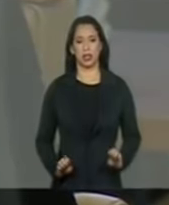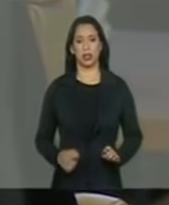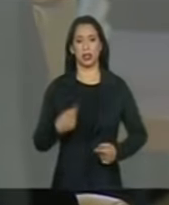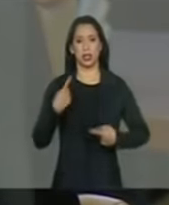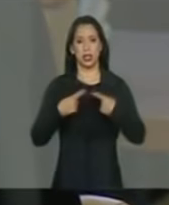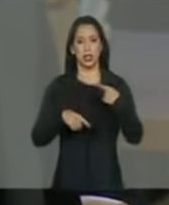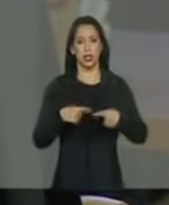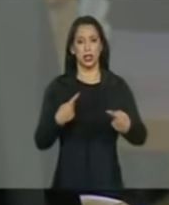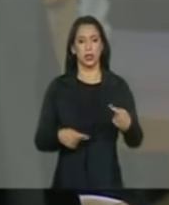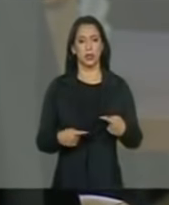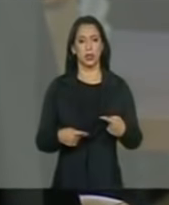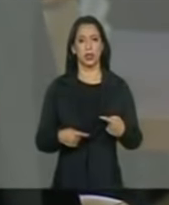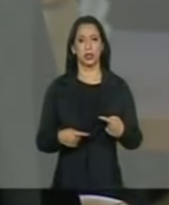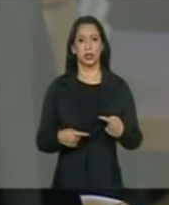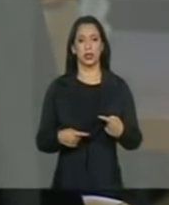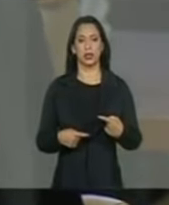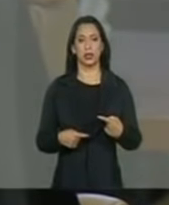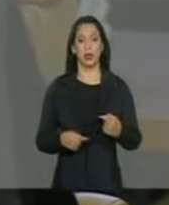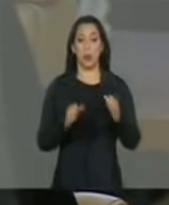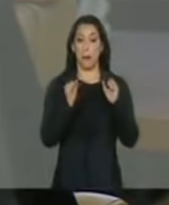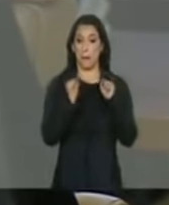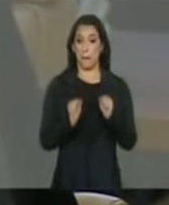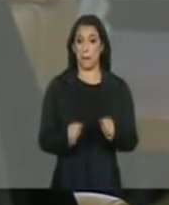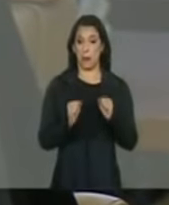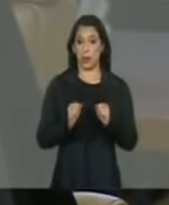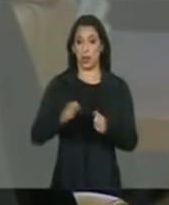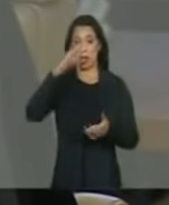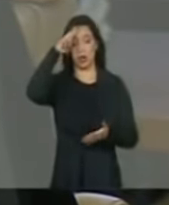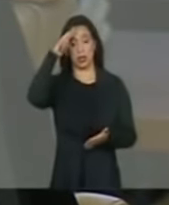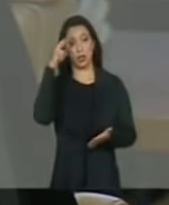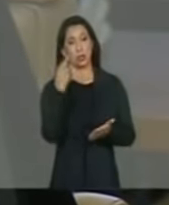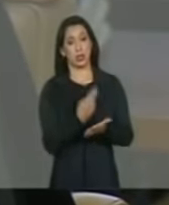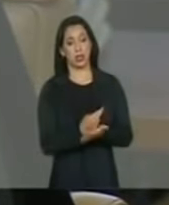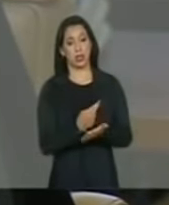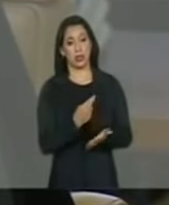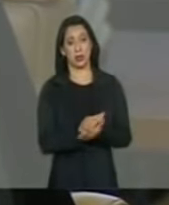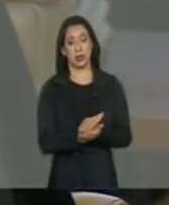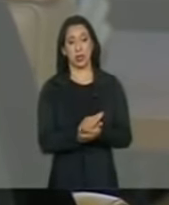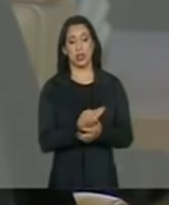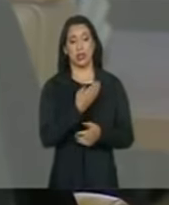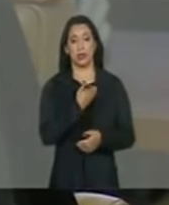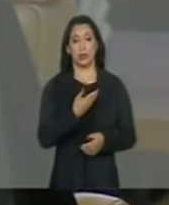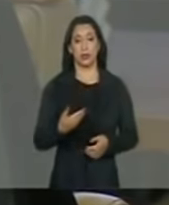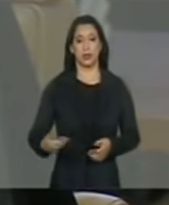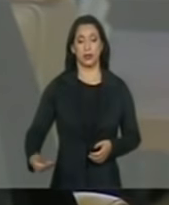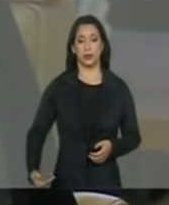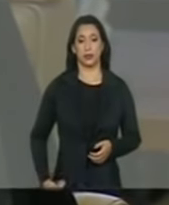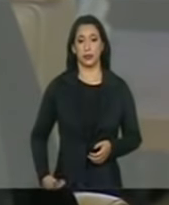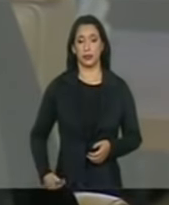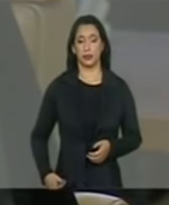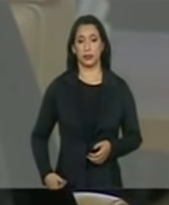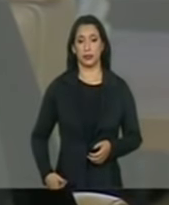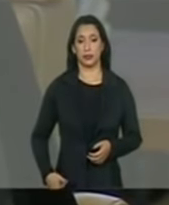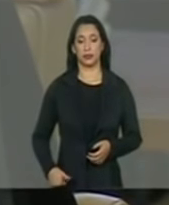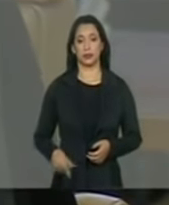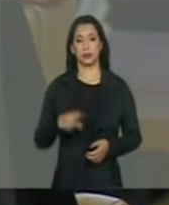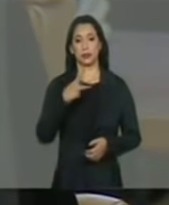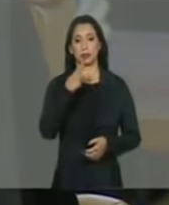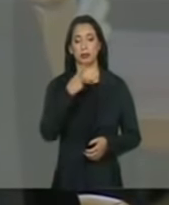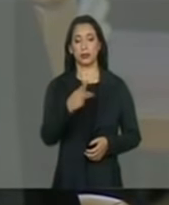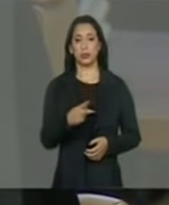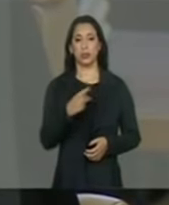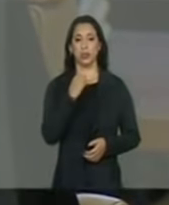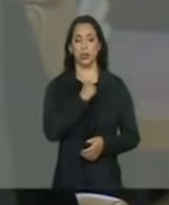entre o exercício do poder e respeito à coisa pública disse então o eminente